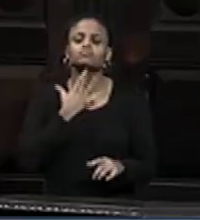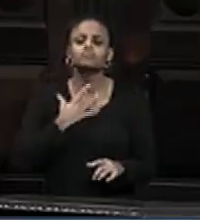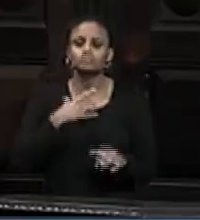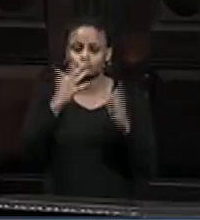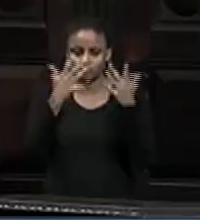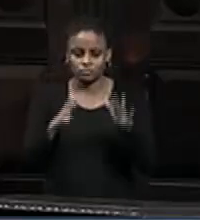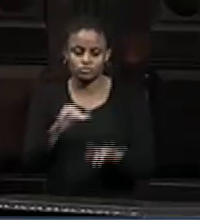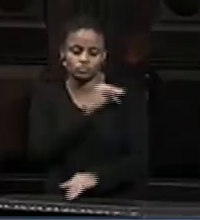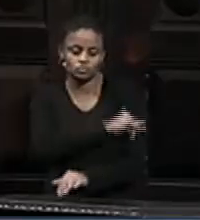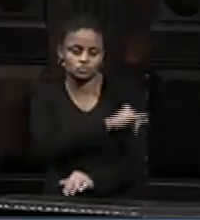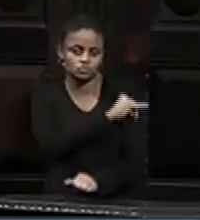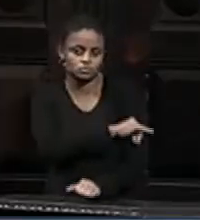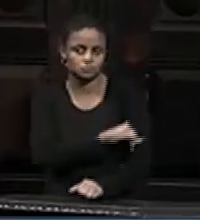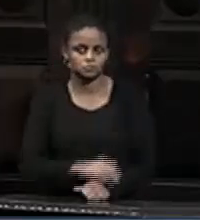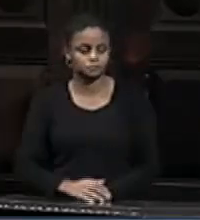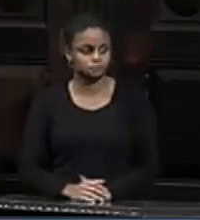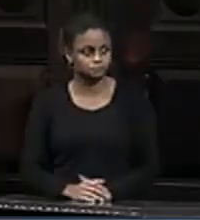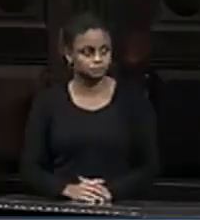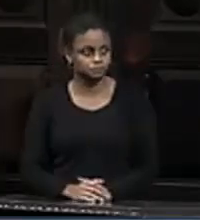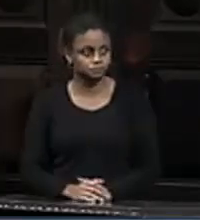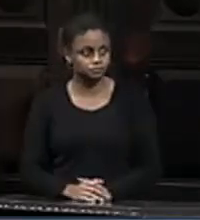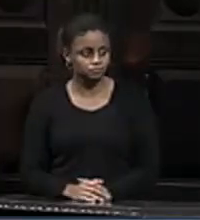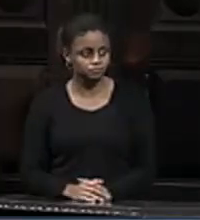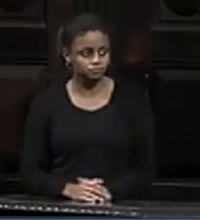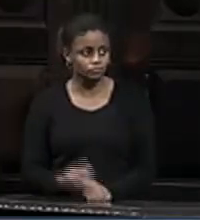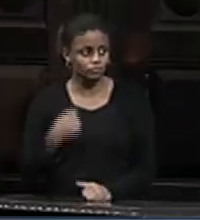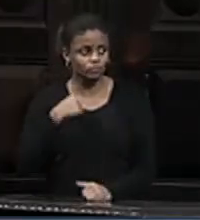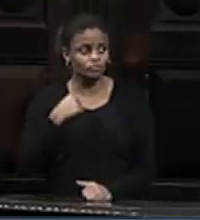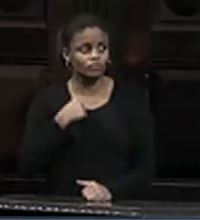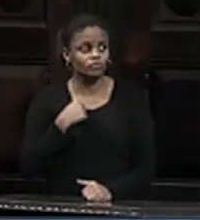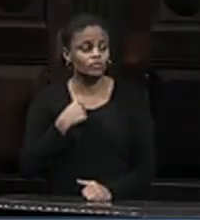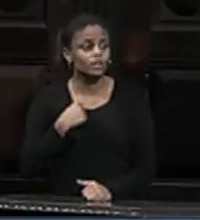dizer: vou acompanhar a ação.